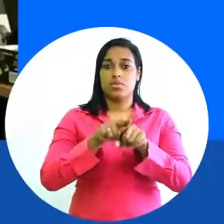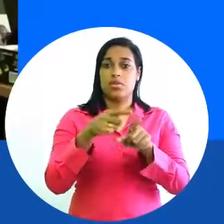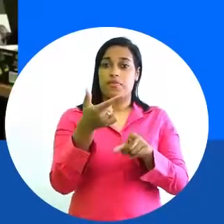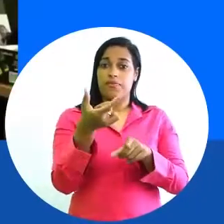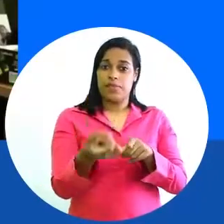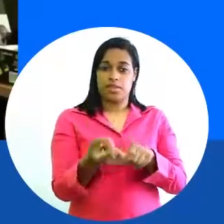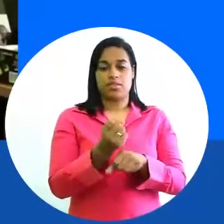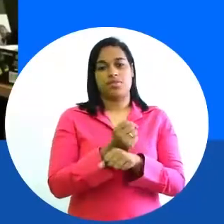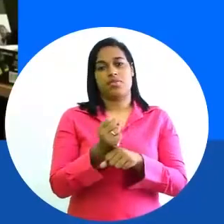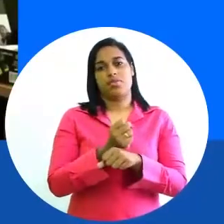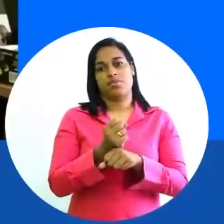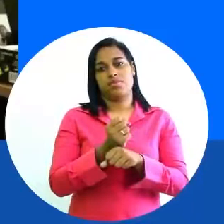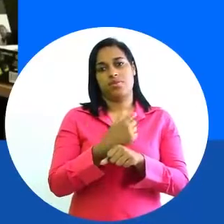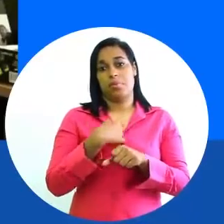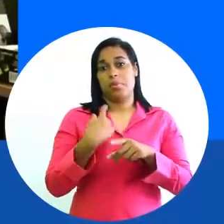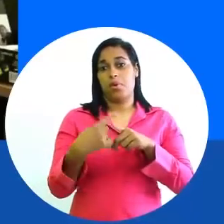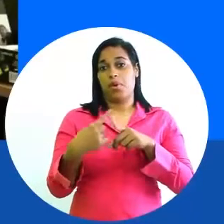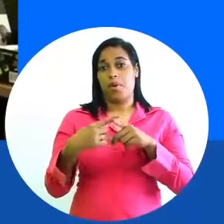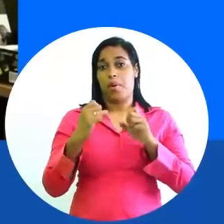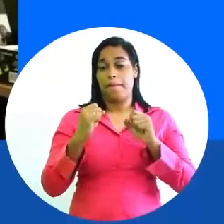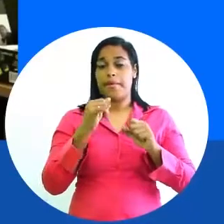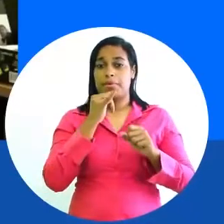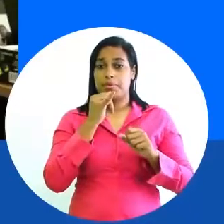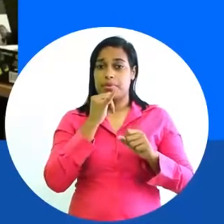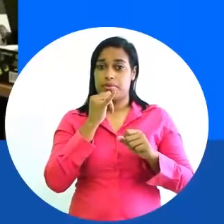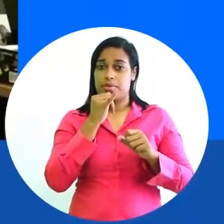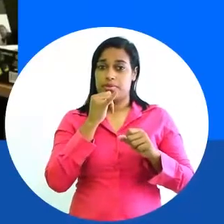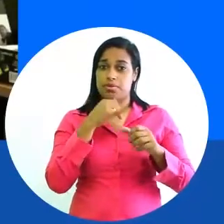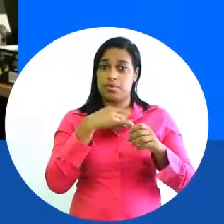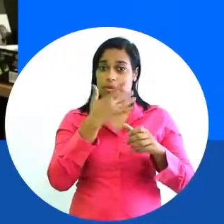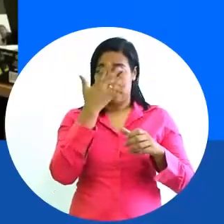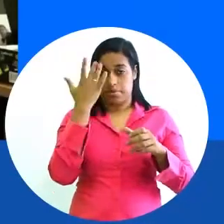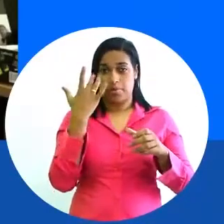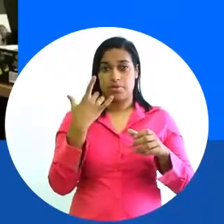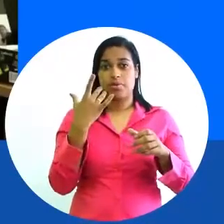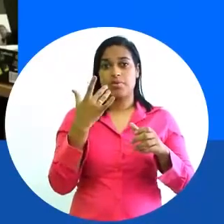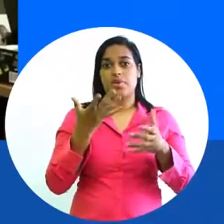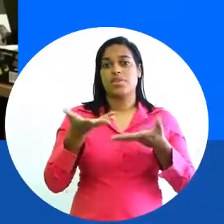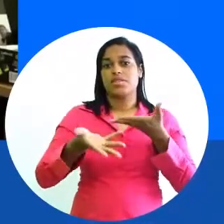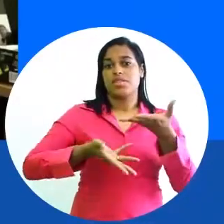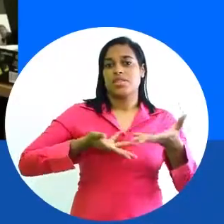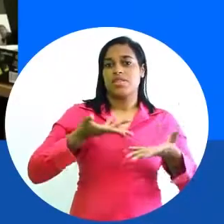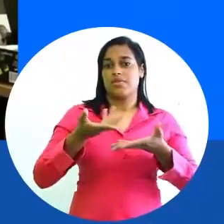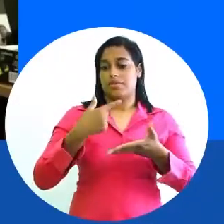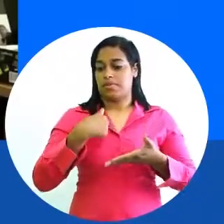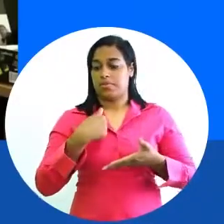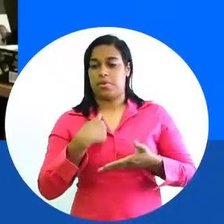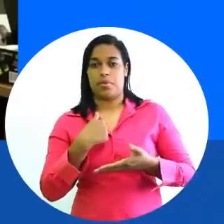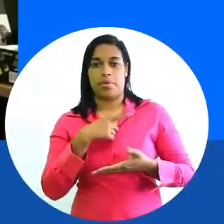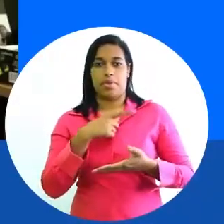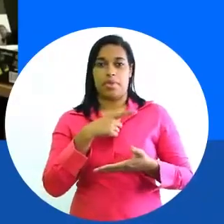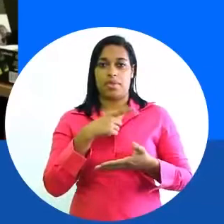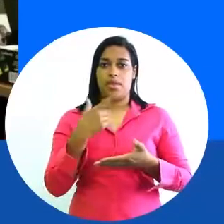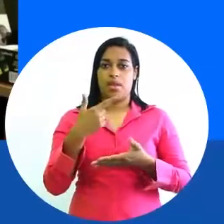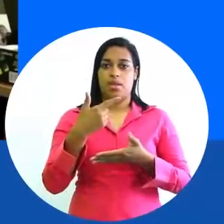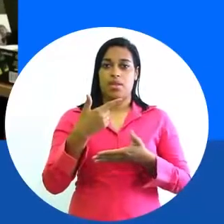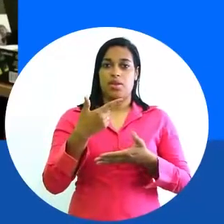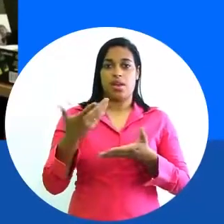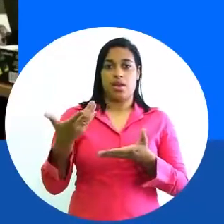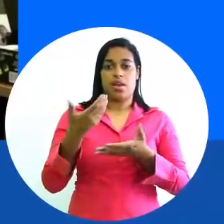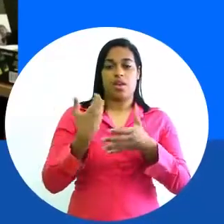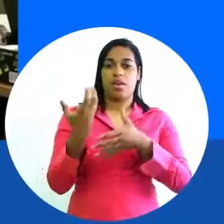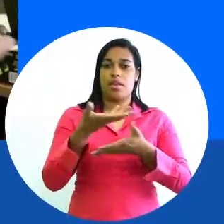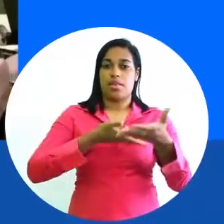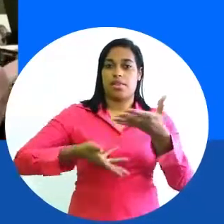anos. Porque eu posso ter alguém que trabalhou, prestou serviços para mim, teve um vínculo empregatício, teve uma relação de